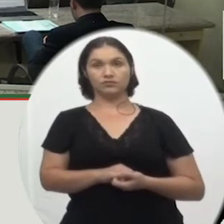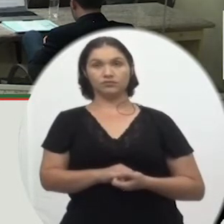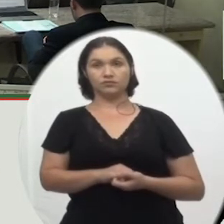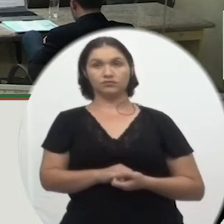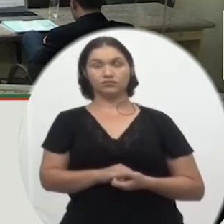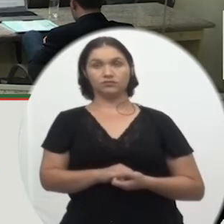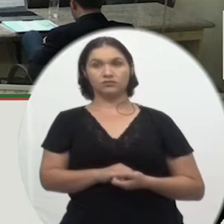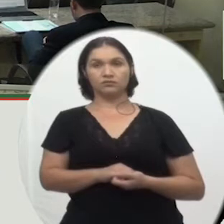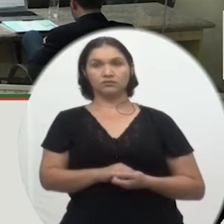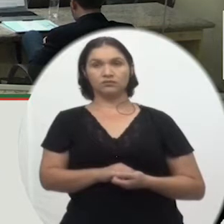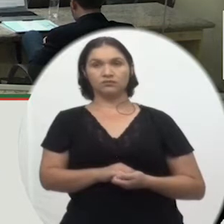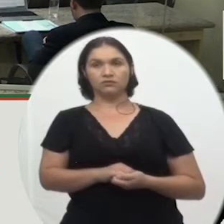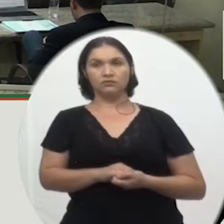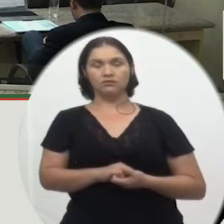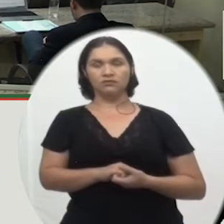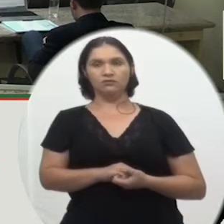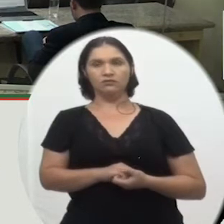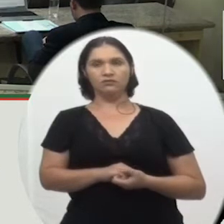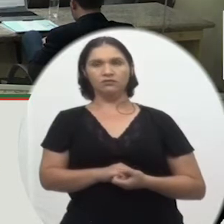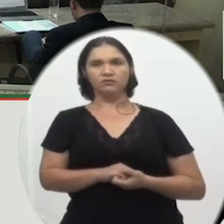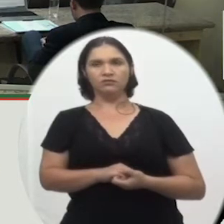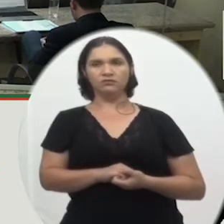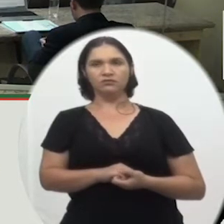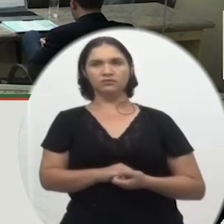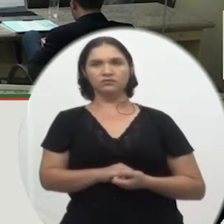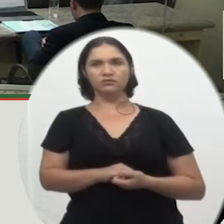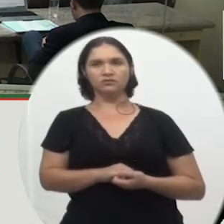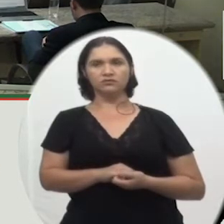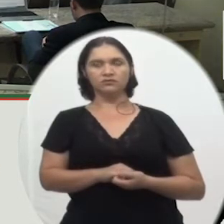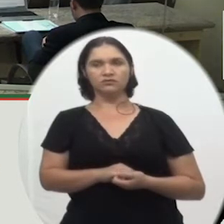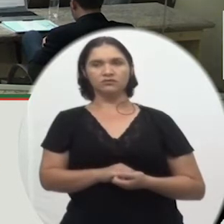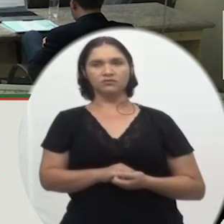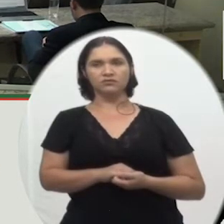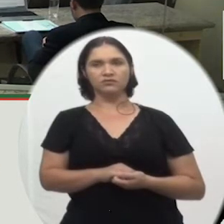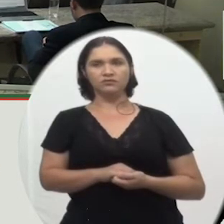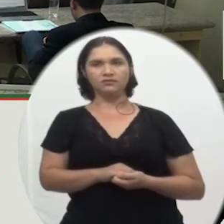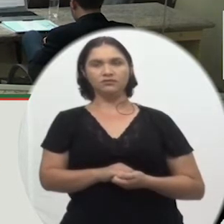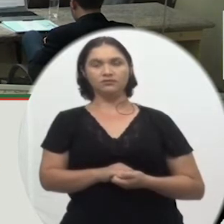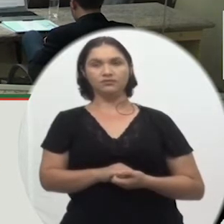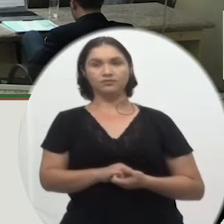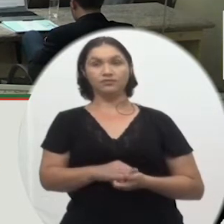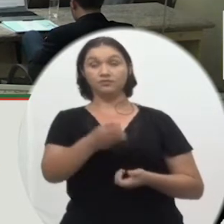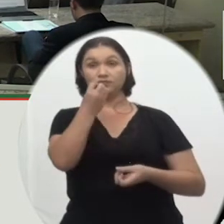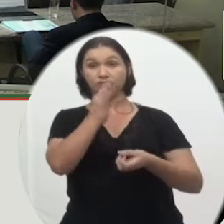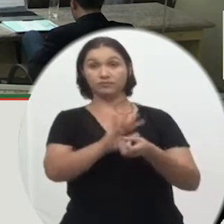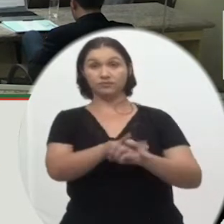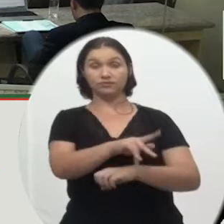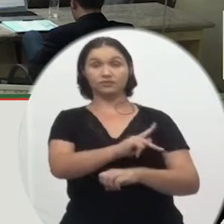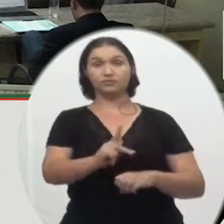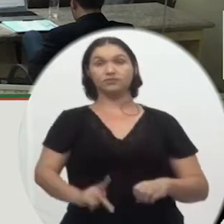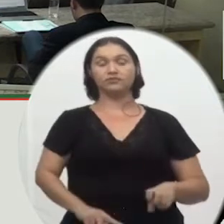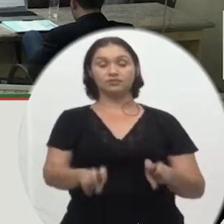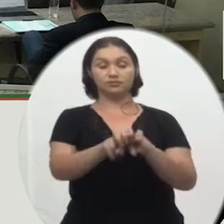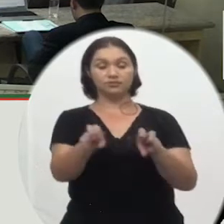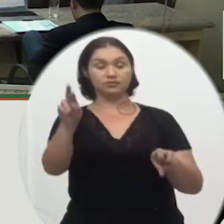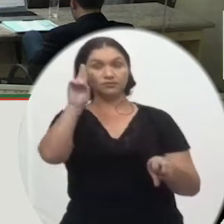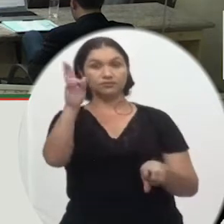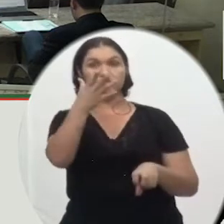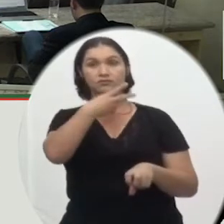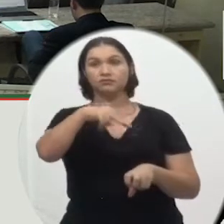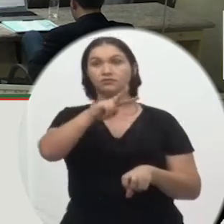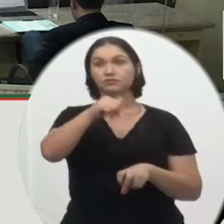Boa Boa noite, presidente, membros da mesa,